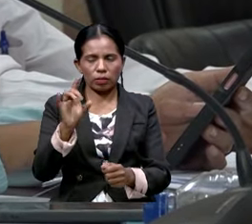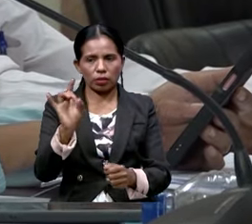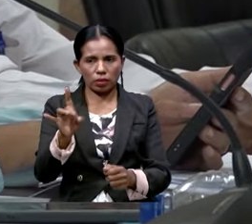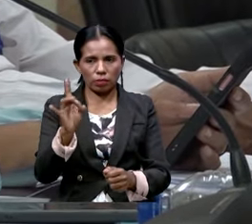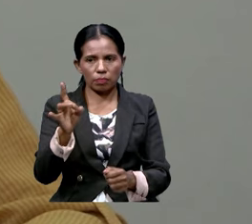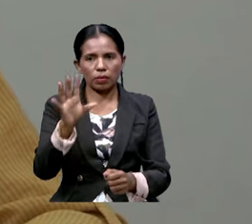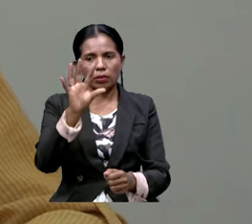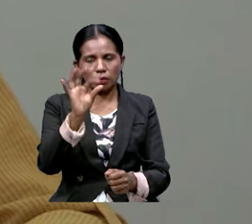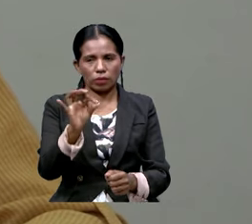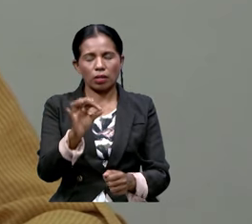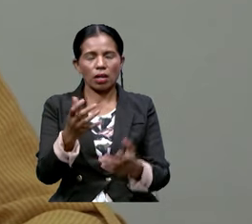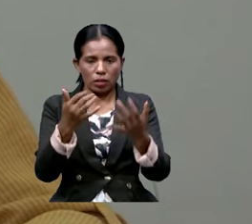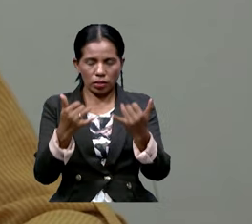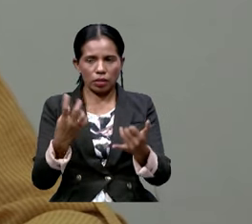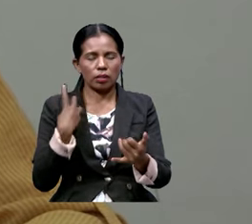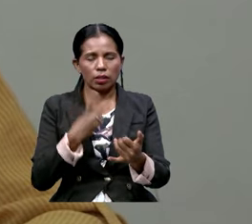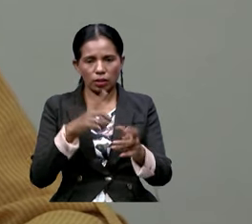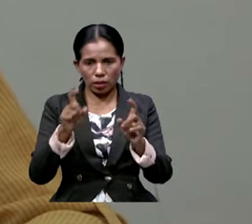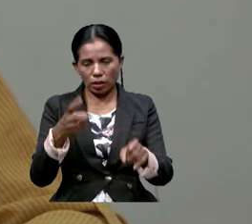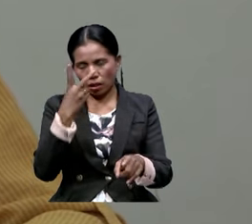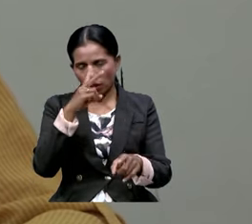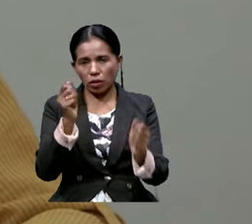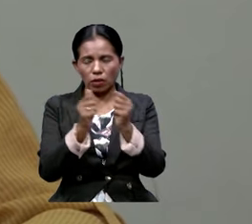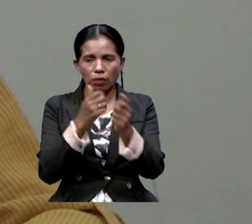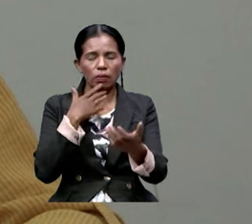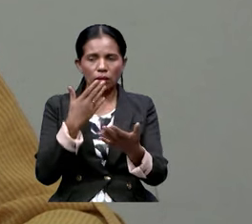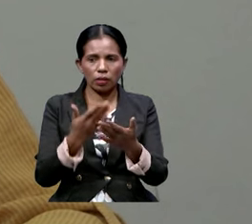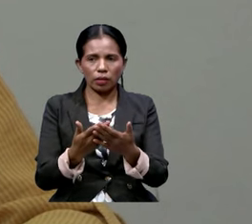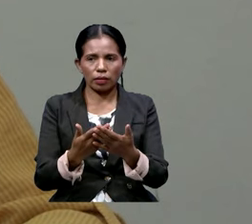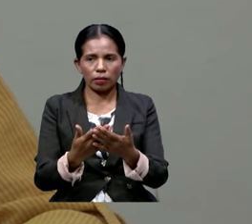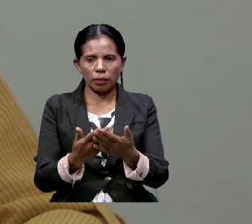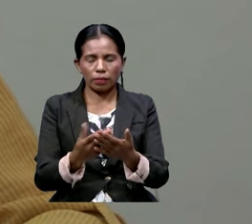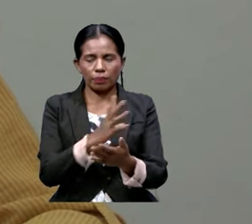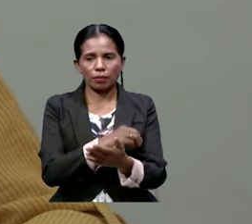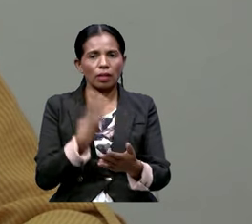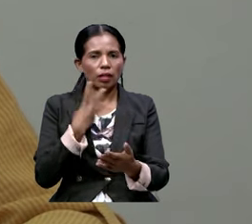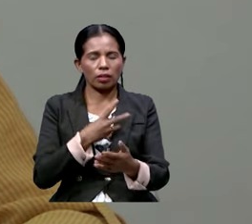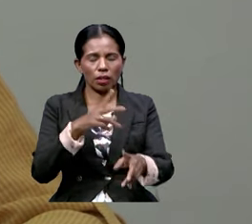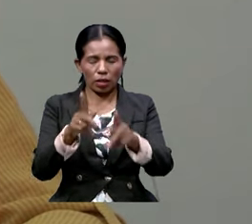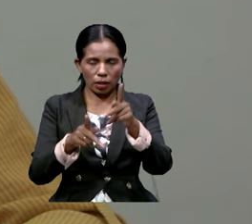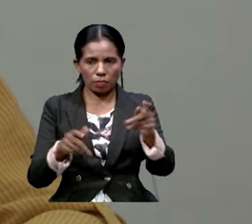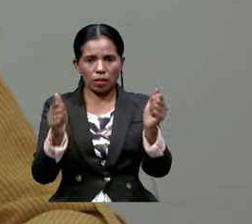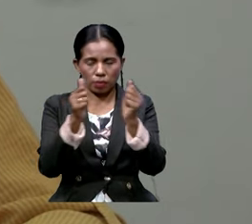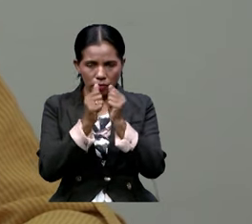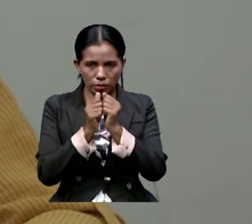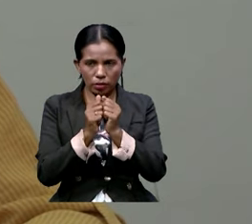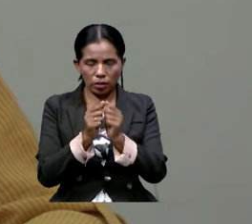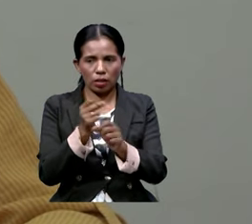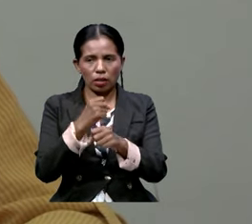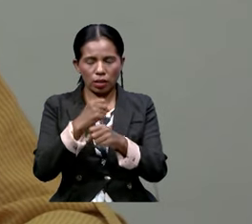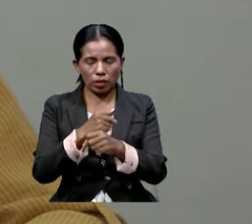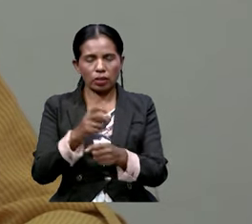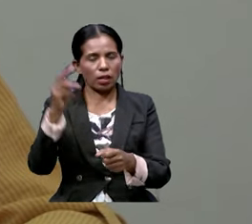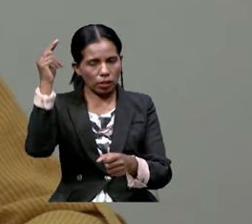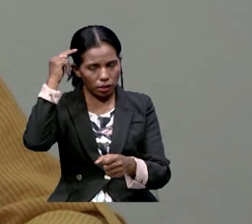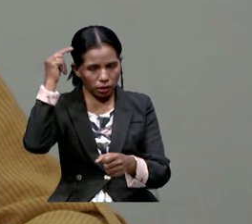568. Então, ainda nem, tem que irradê de dia, ou em quadro pessoal, ou em quadro na beque, ralo de análise, ou